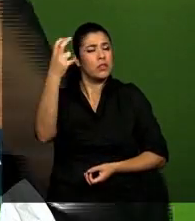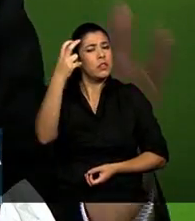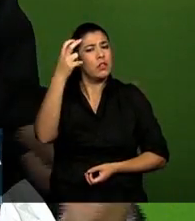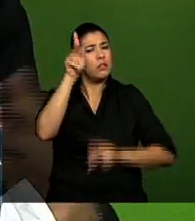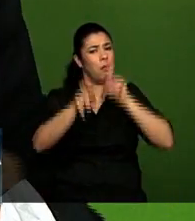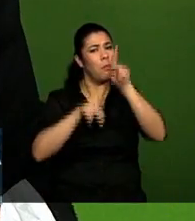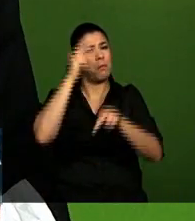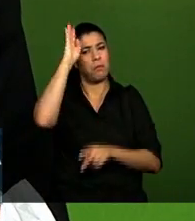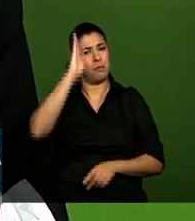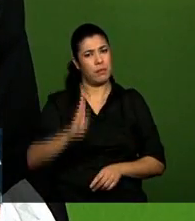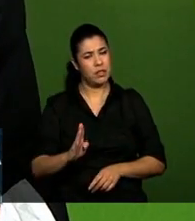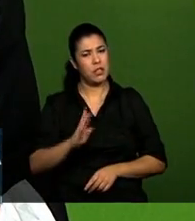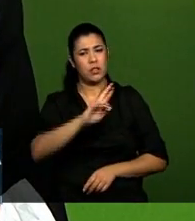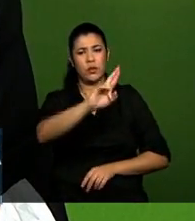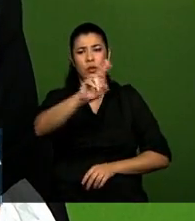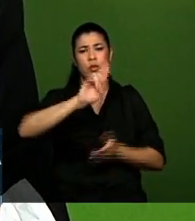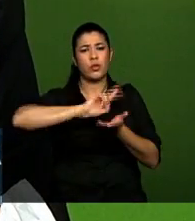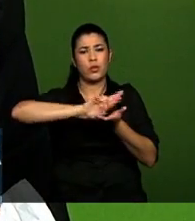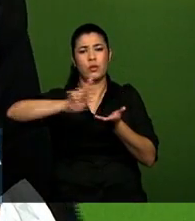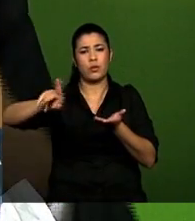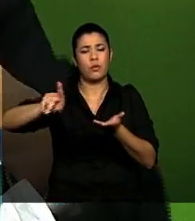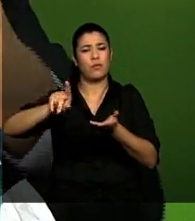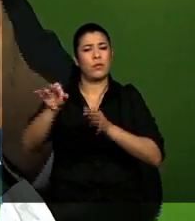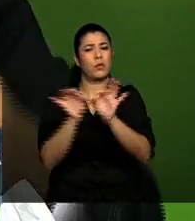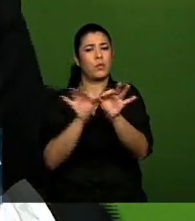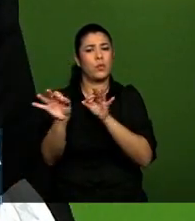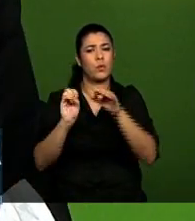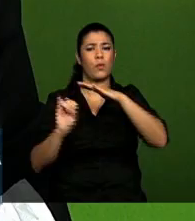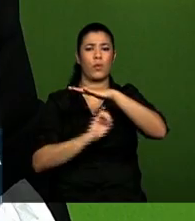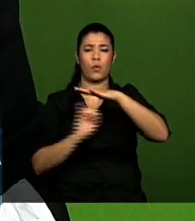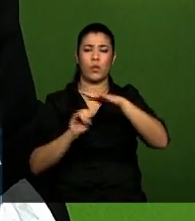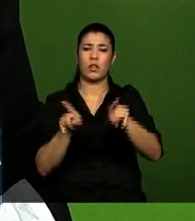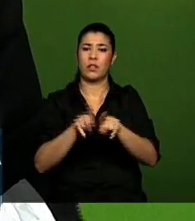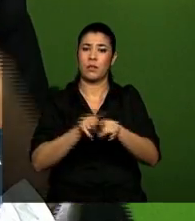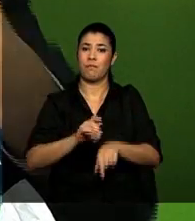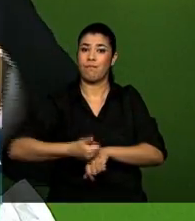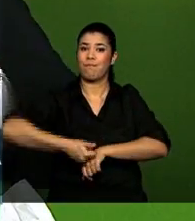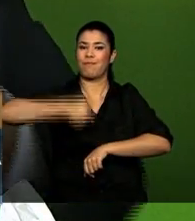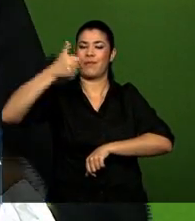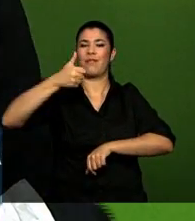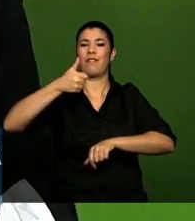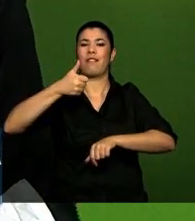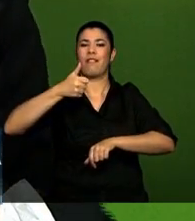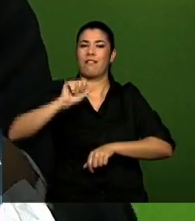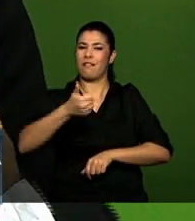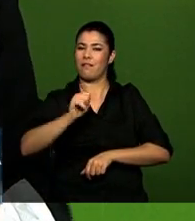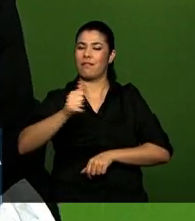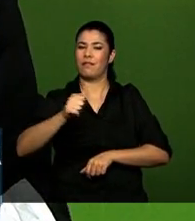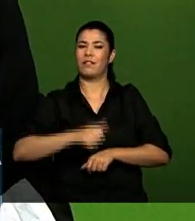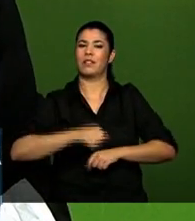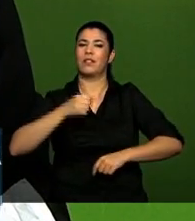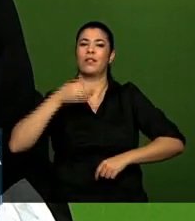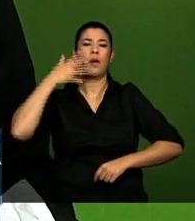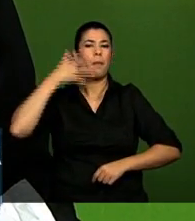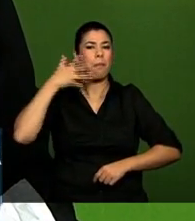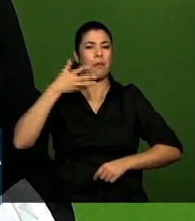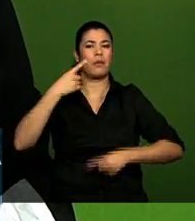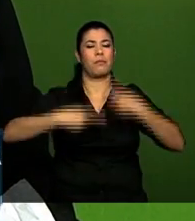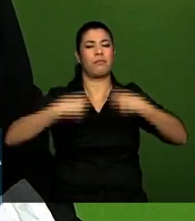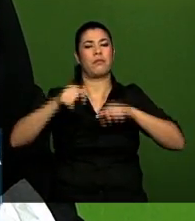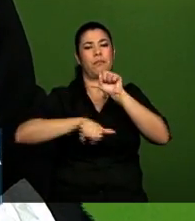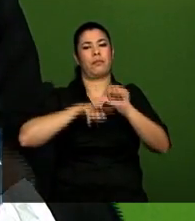nas suas diversas Organizações e e portanto qualificando as nossas políticas públicas os Nossos programas públicos nessa agenda de